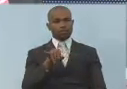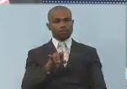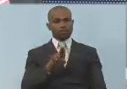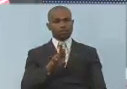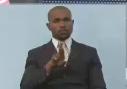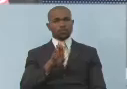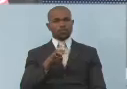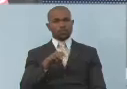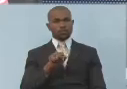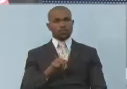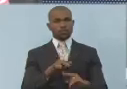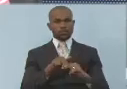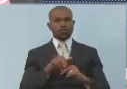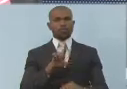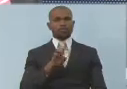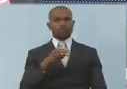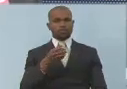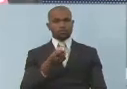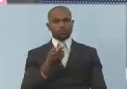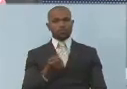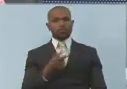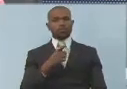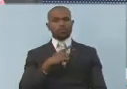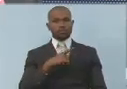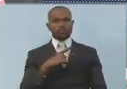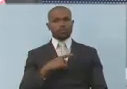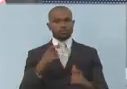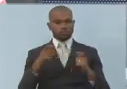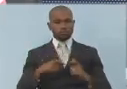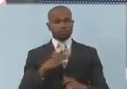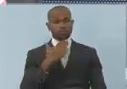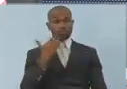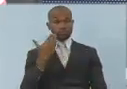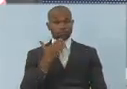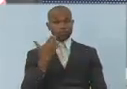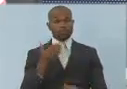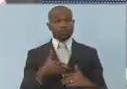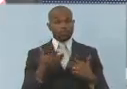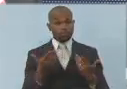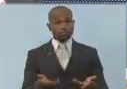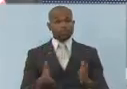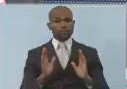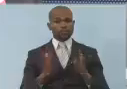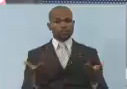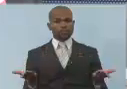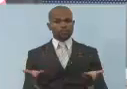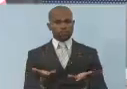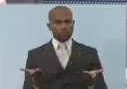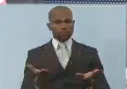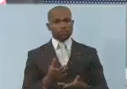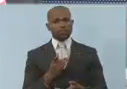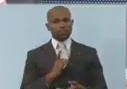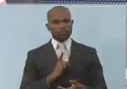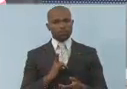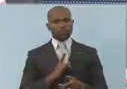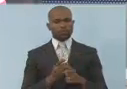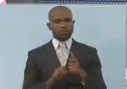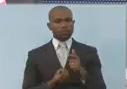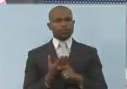demanda que tem aquele posto do Fácil. Muito embora, recentemente, tenhamos